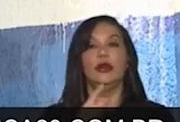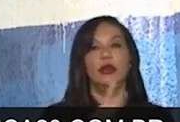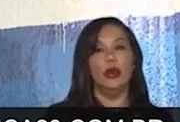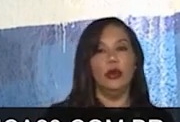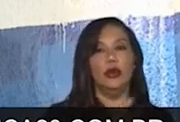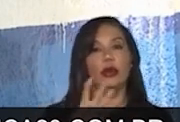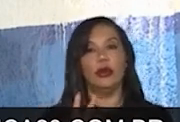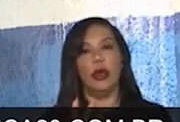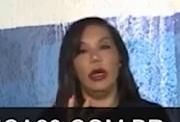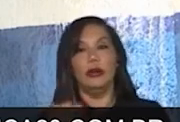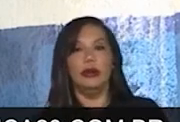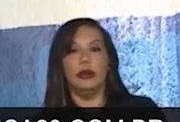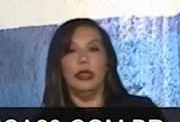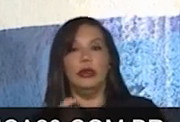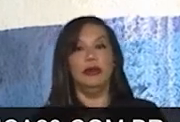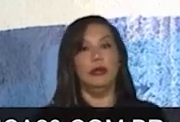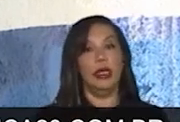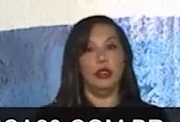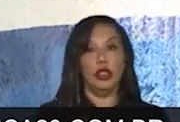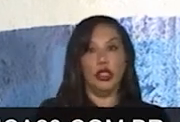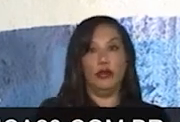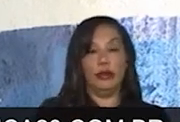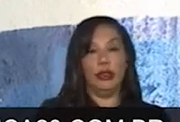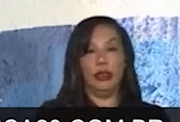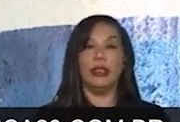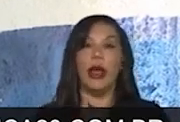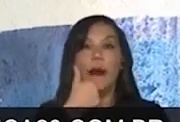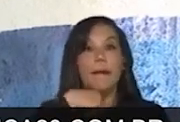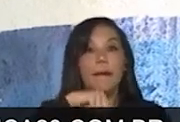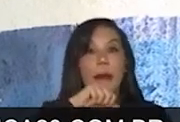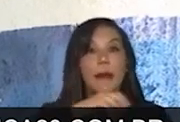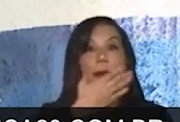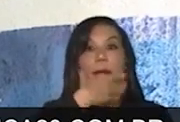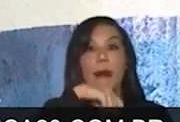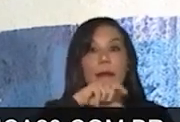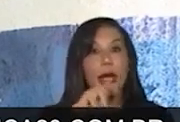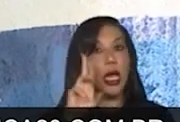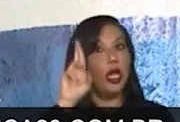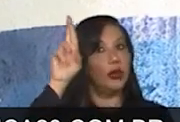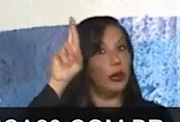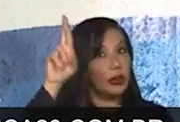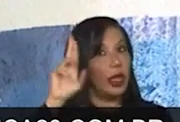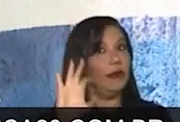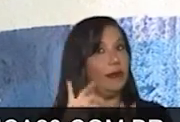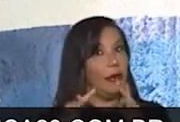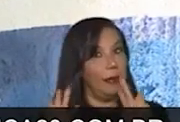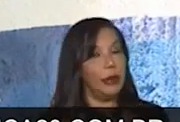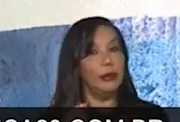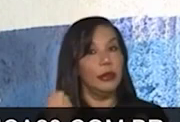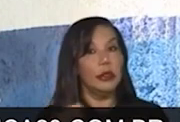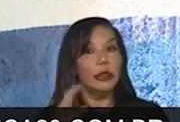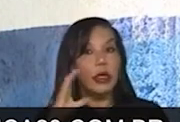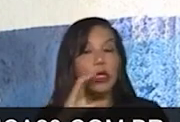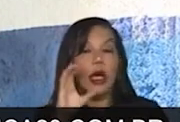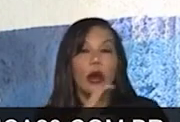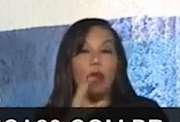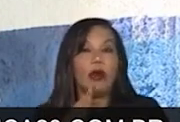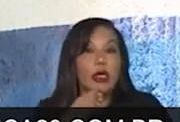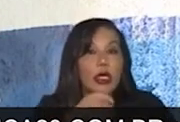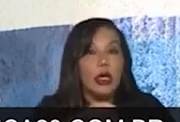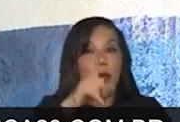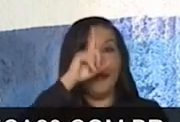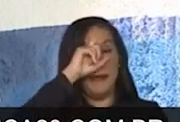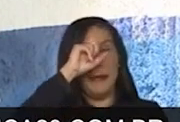4 e 6 meses de vida. Então, papais, mamães responsáveis têm de correr à unidade básica de